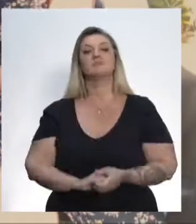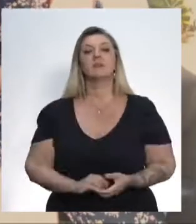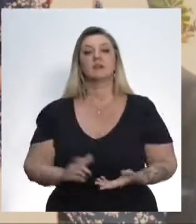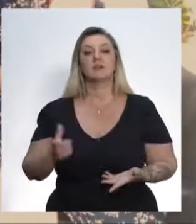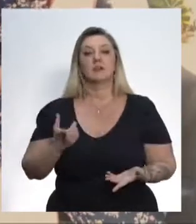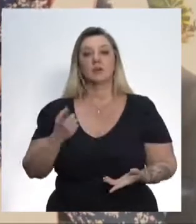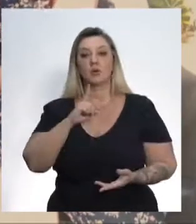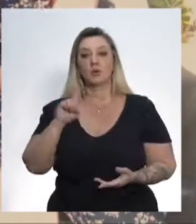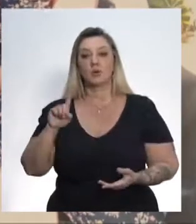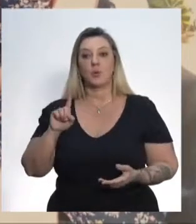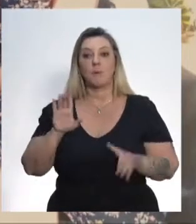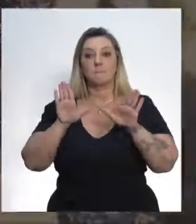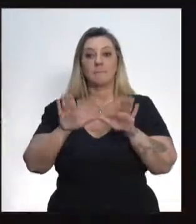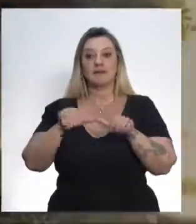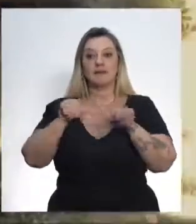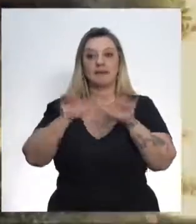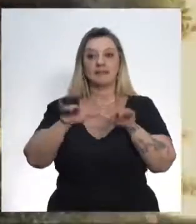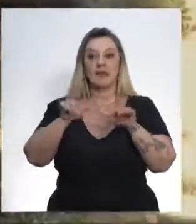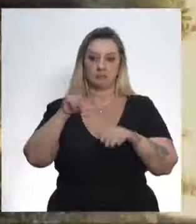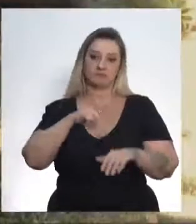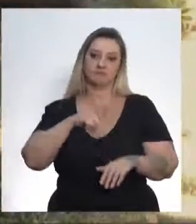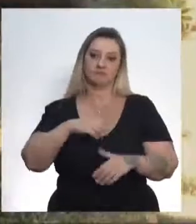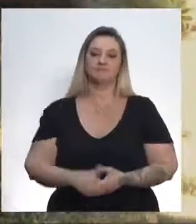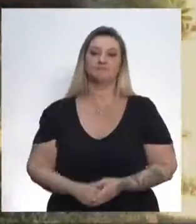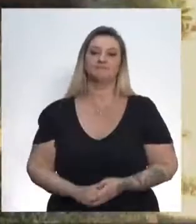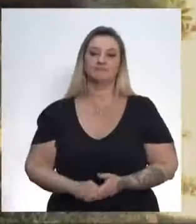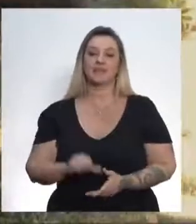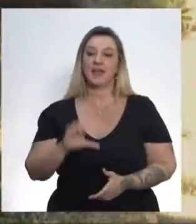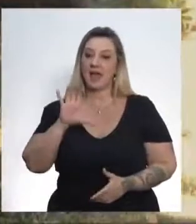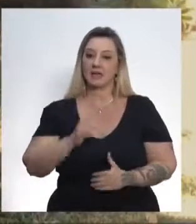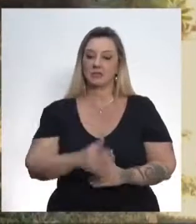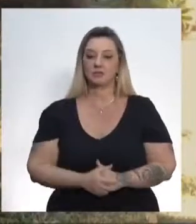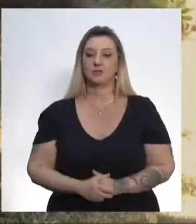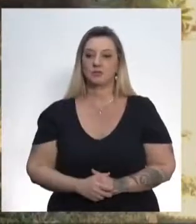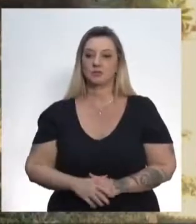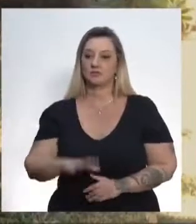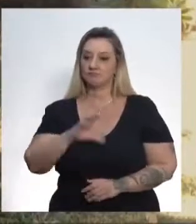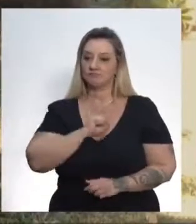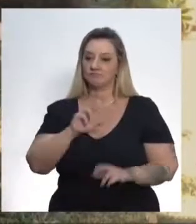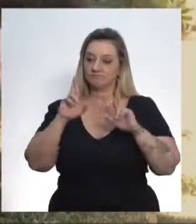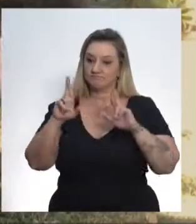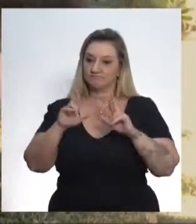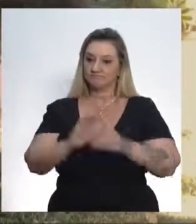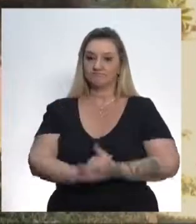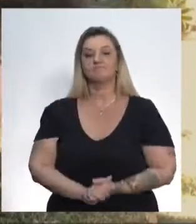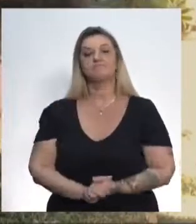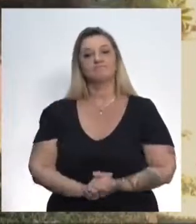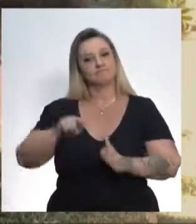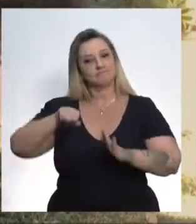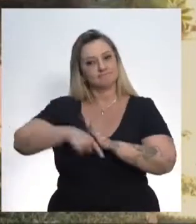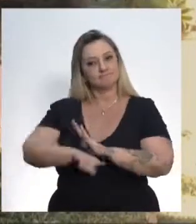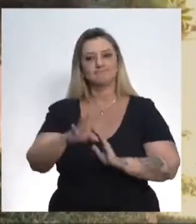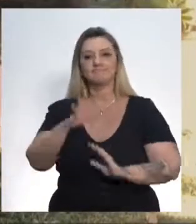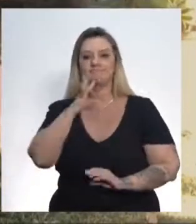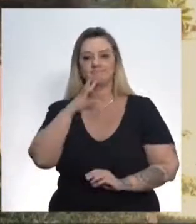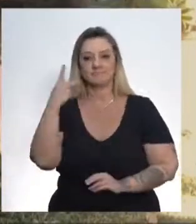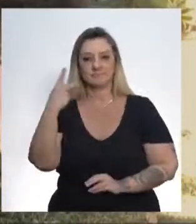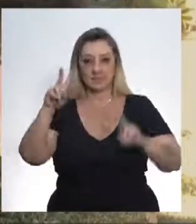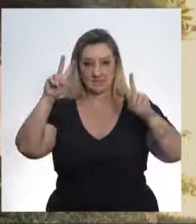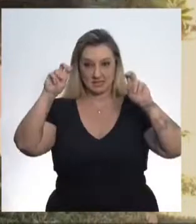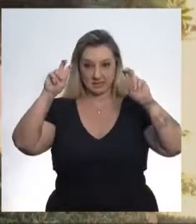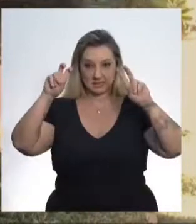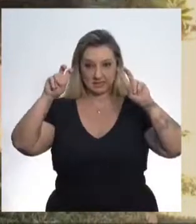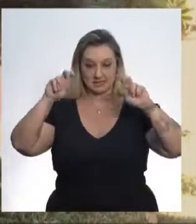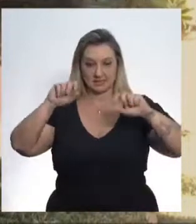temos o Pantanal. É isso. Espero que você tenha gostado. Para aprofundar mais o seu conhecimento sobre o